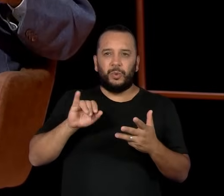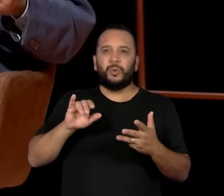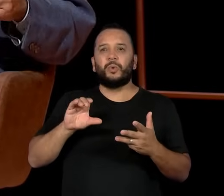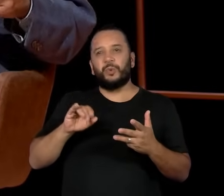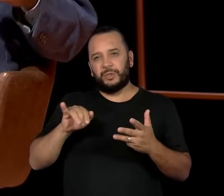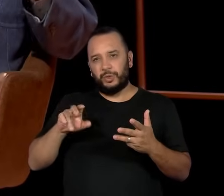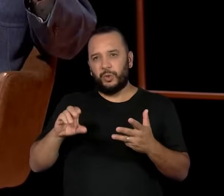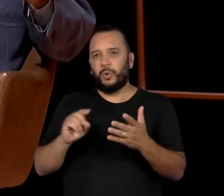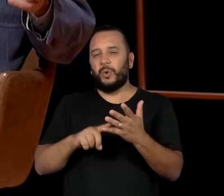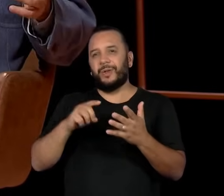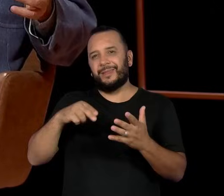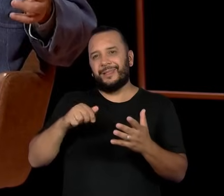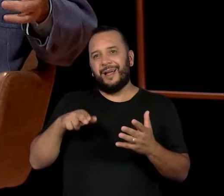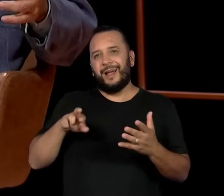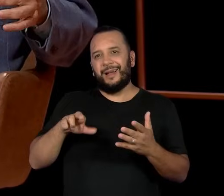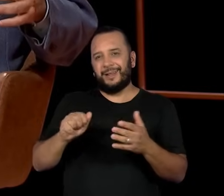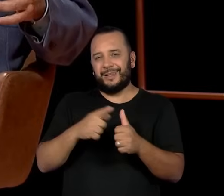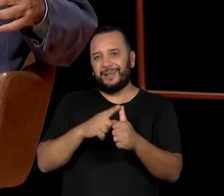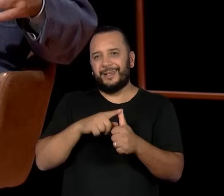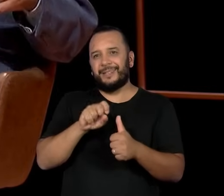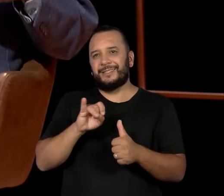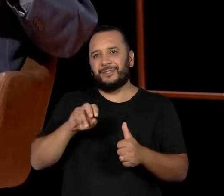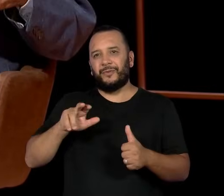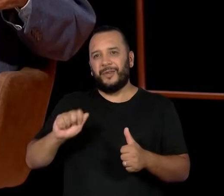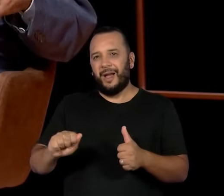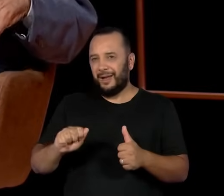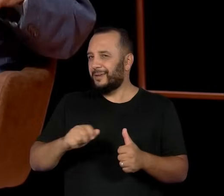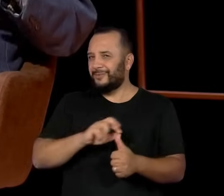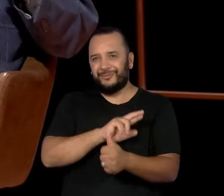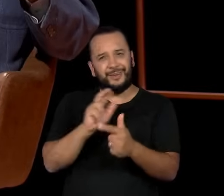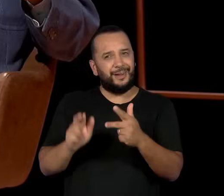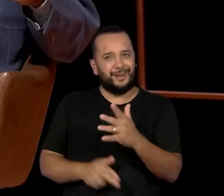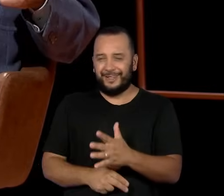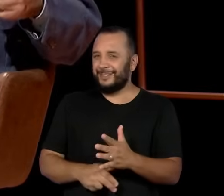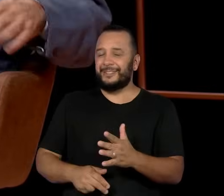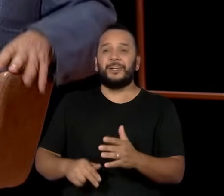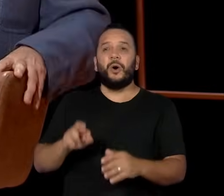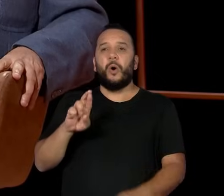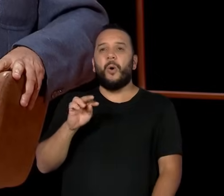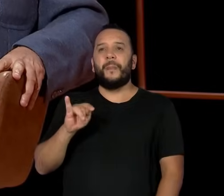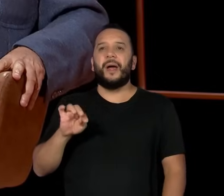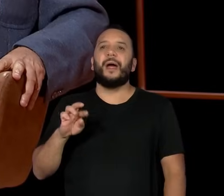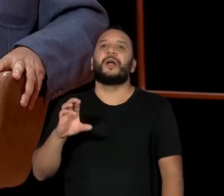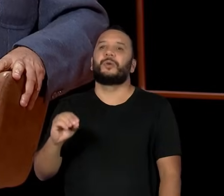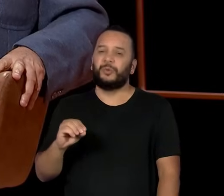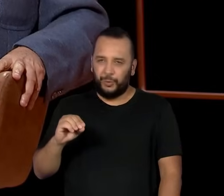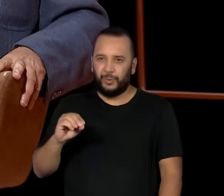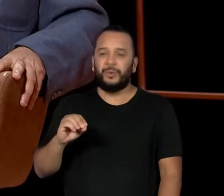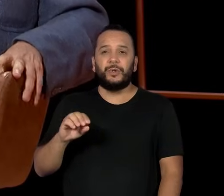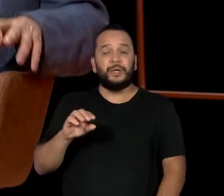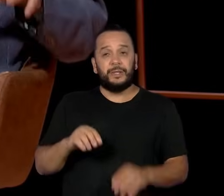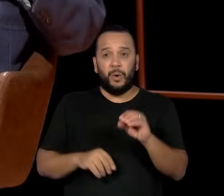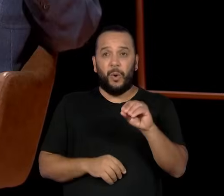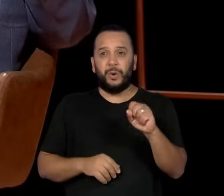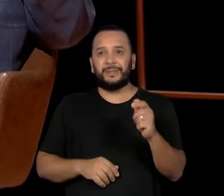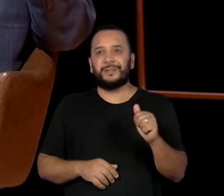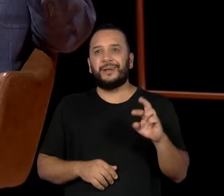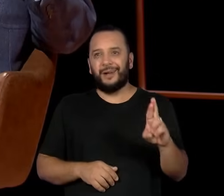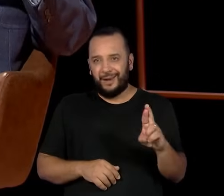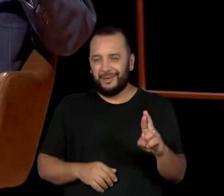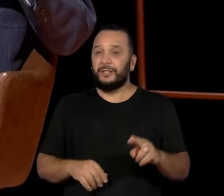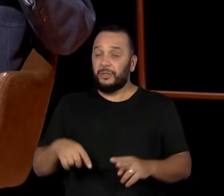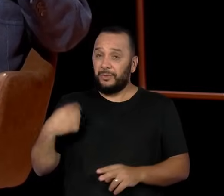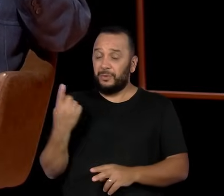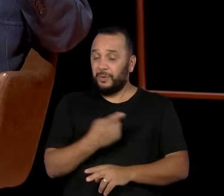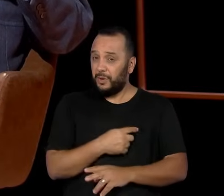Nara Leão, Silvinha Teles, enfim, e Roberto Menescal e Oscar Castro Neves. Montamos um